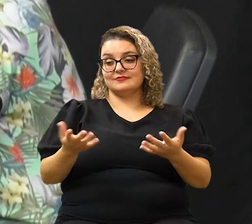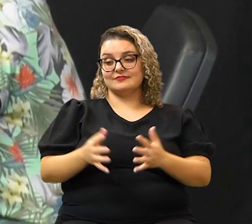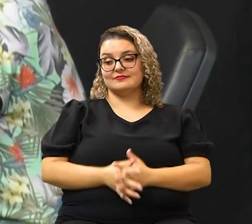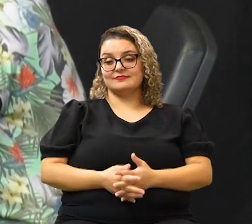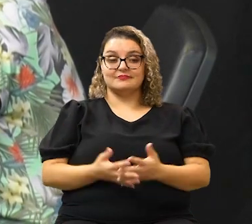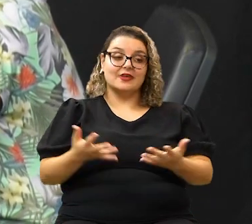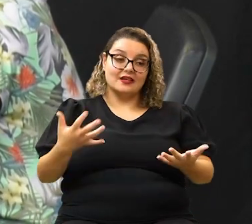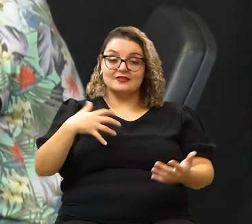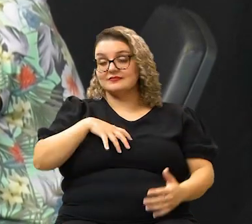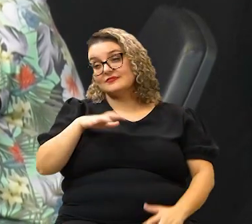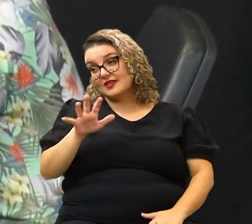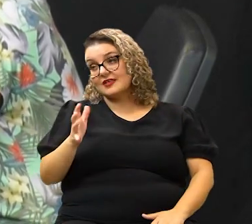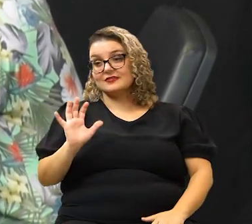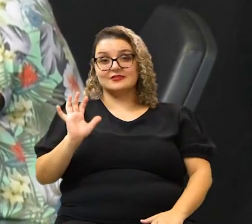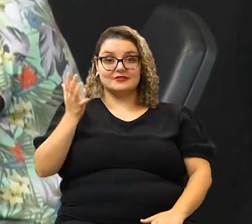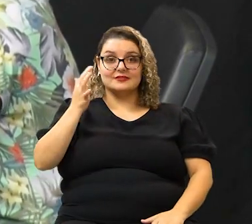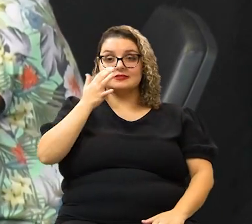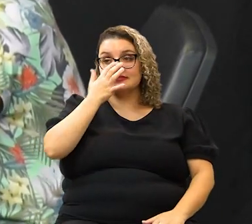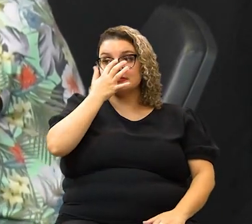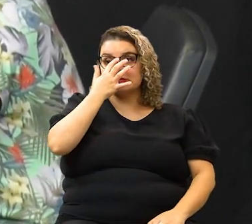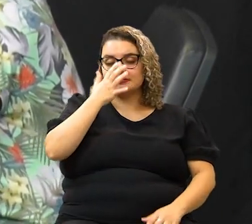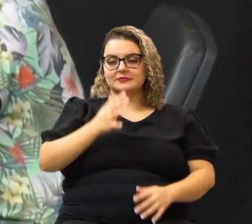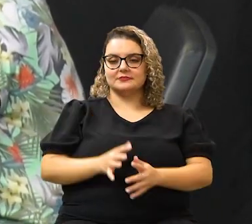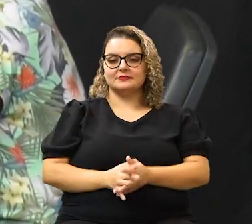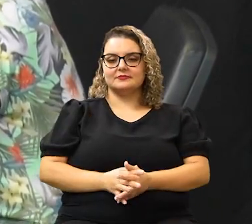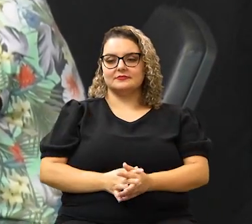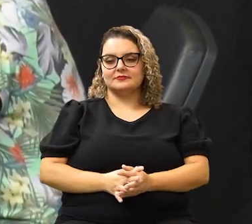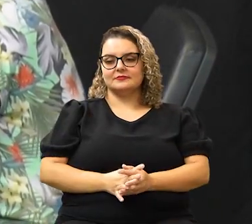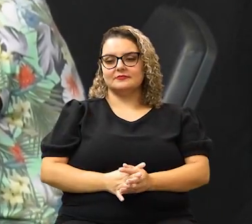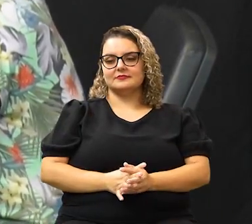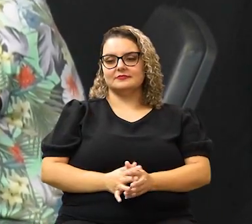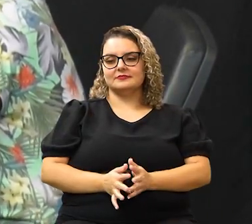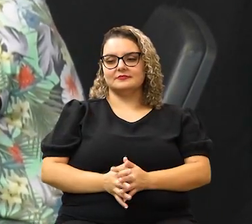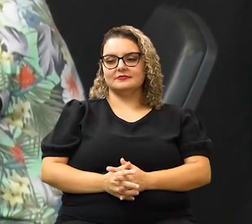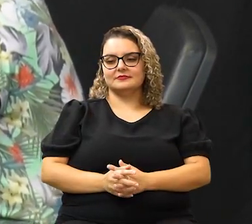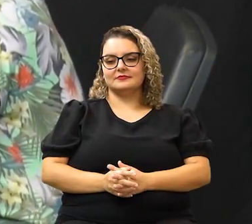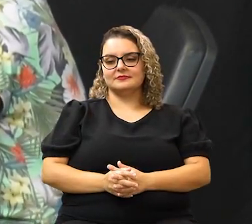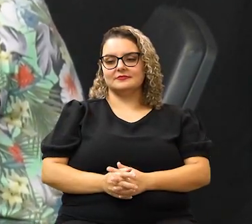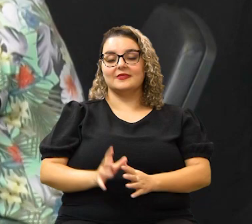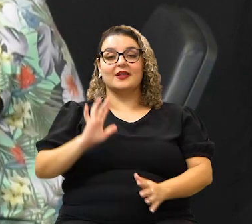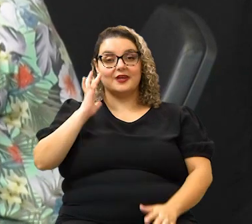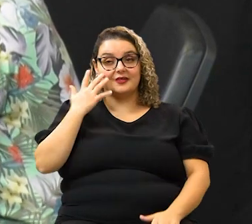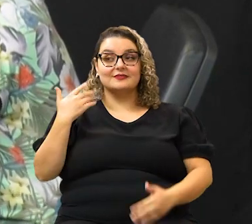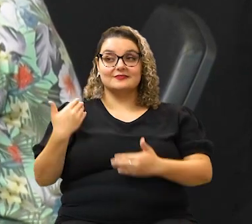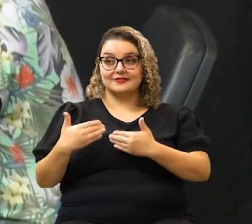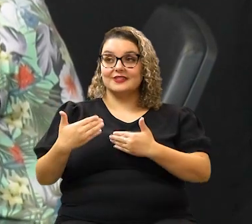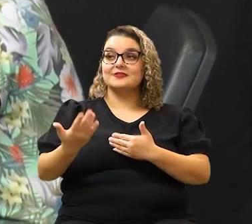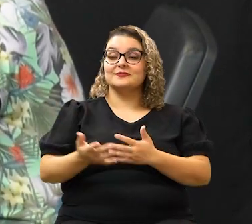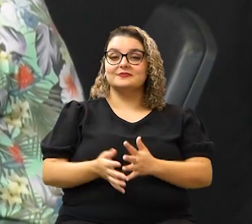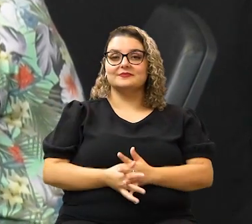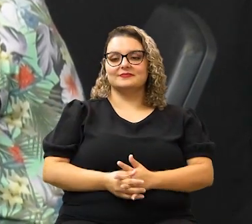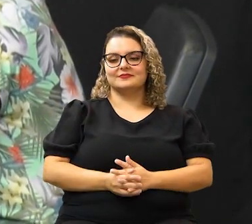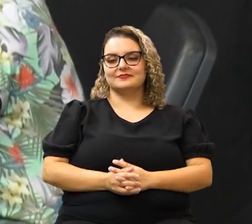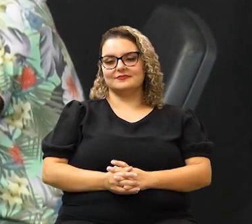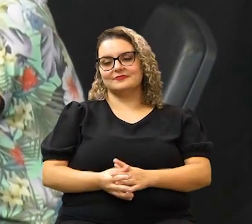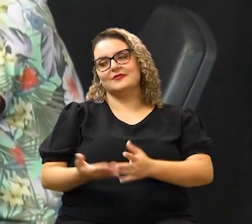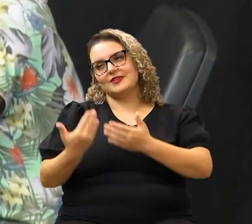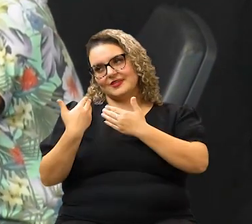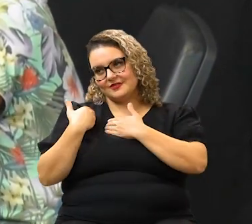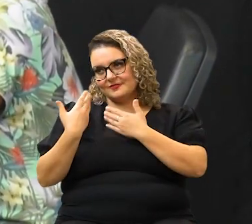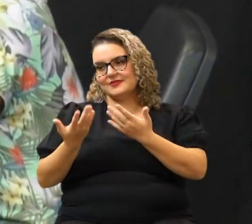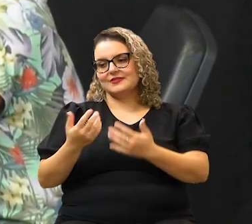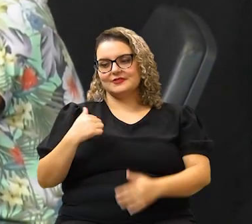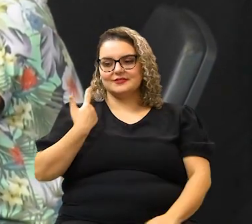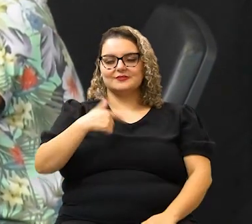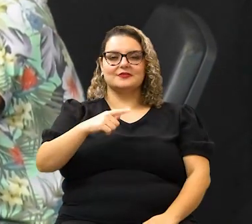a partir com a responsabilidade que nós tínhamos na época de fazer o evento na medida que foi possível, né? Vereadora, inclusive